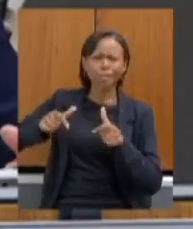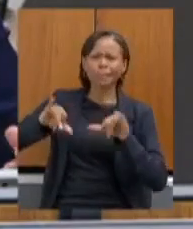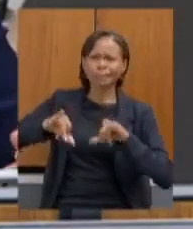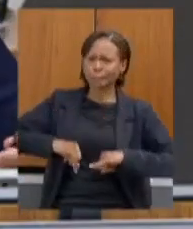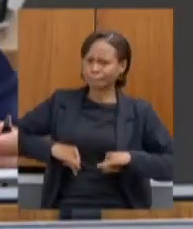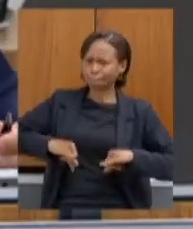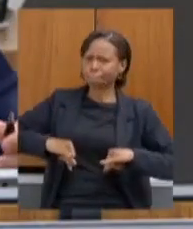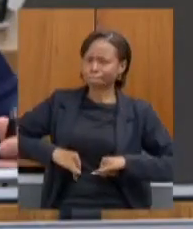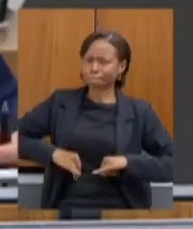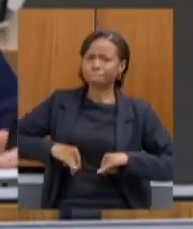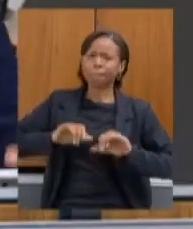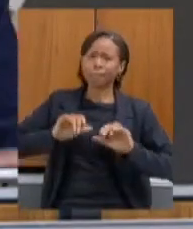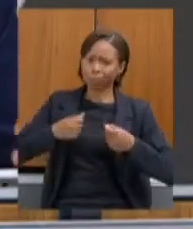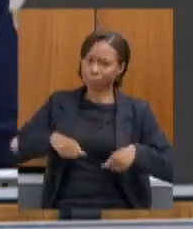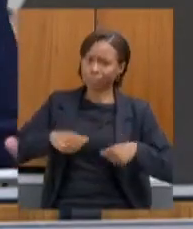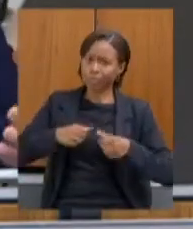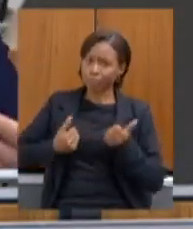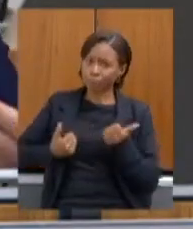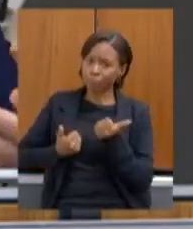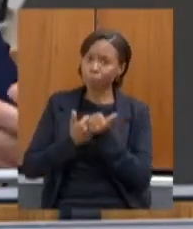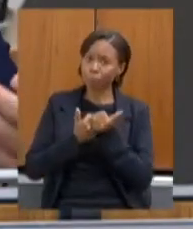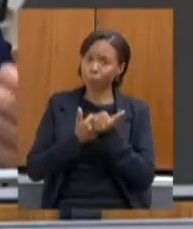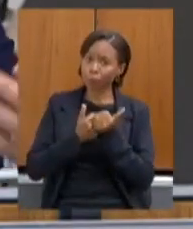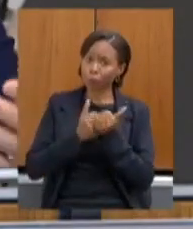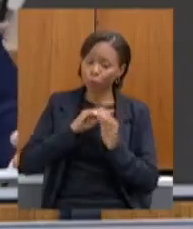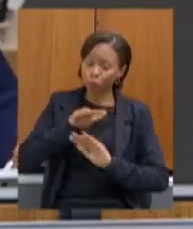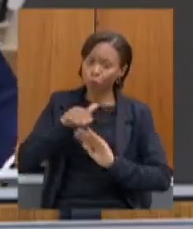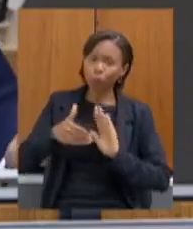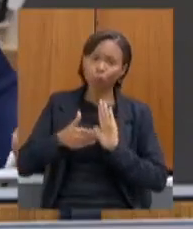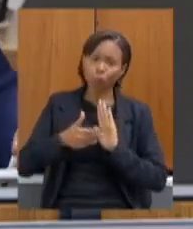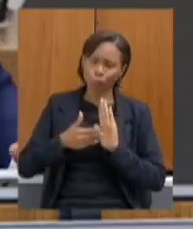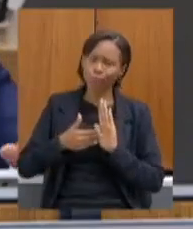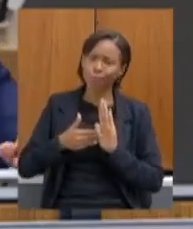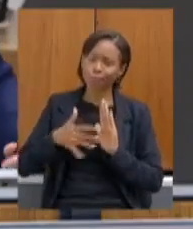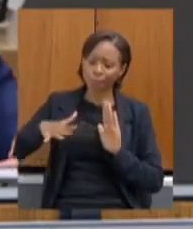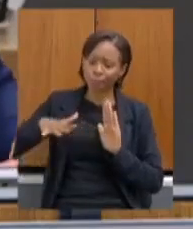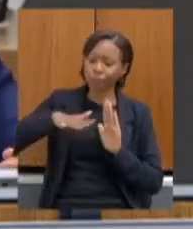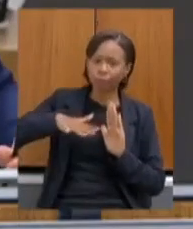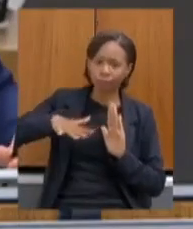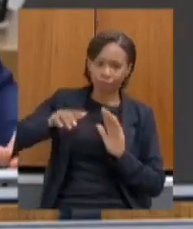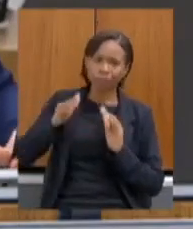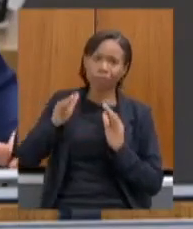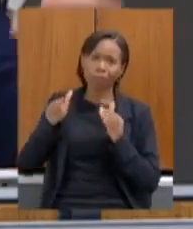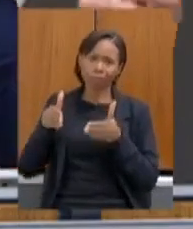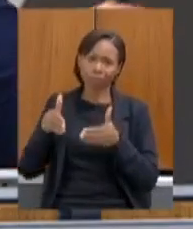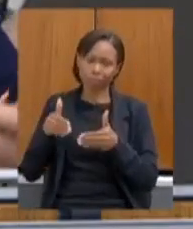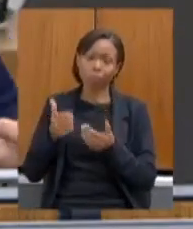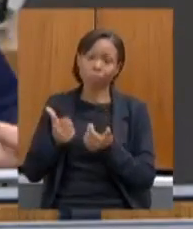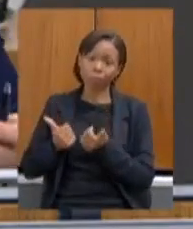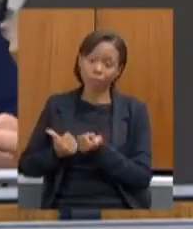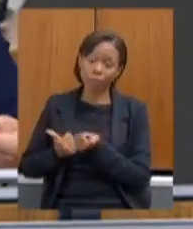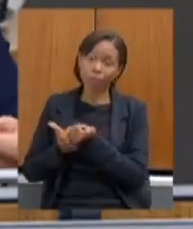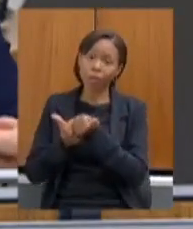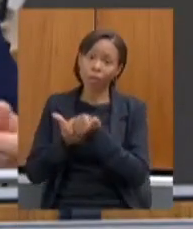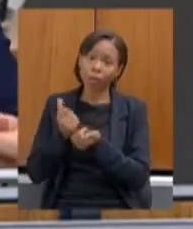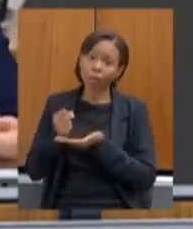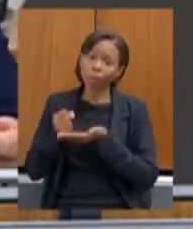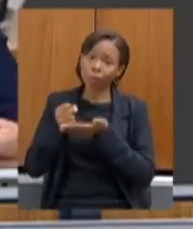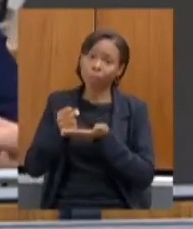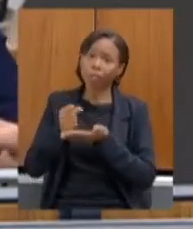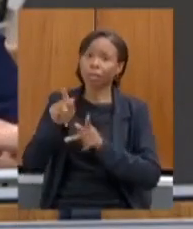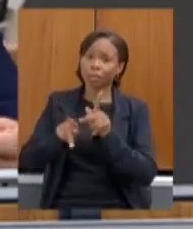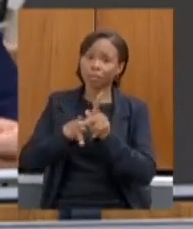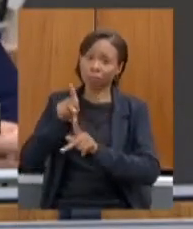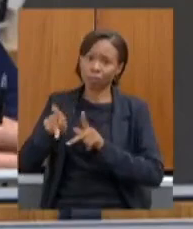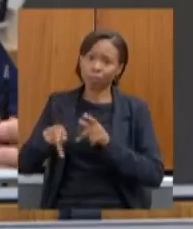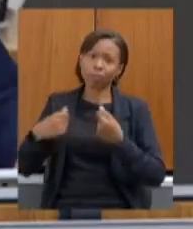sim, do apoio da união de todos os deputados da região para ajudar aquela população que tanto precisa do